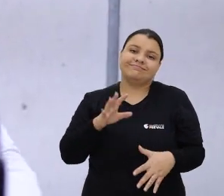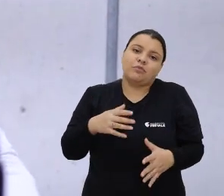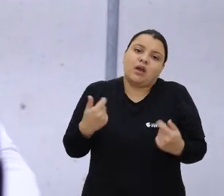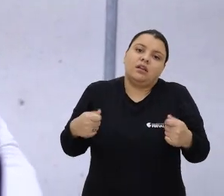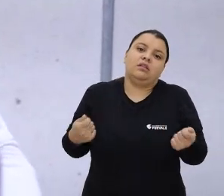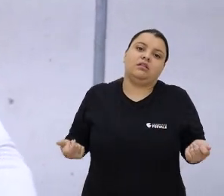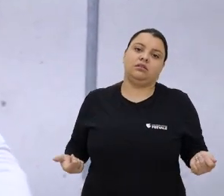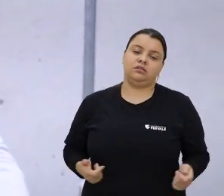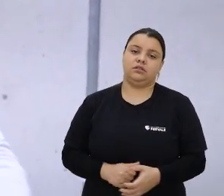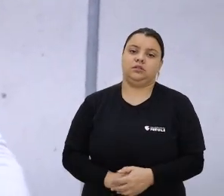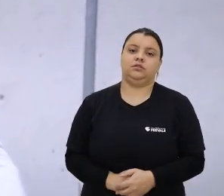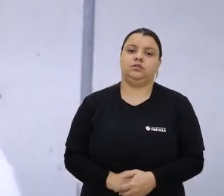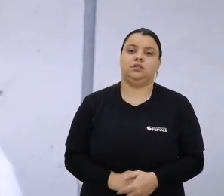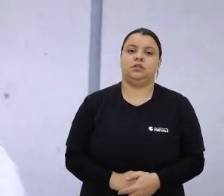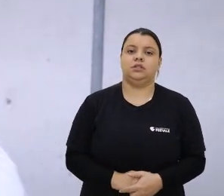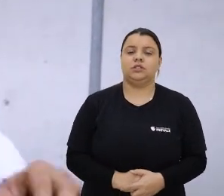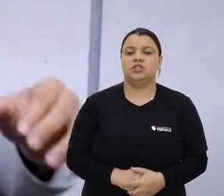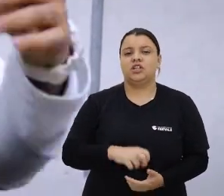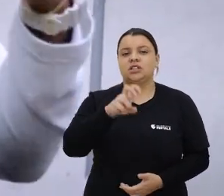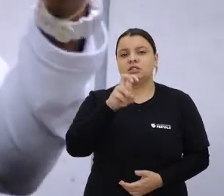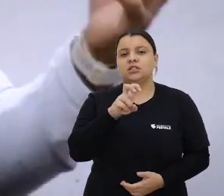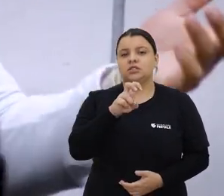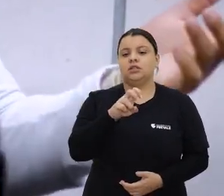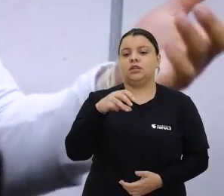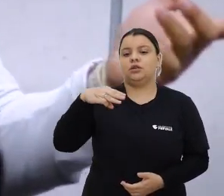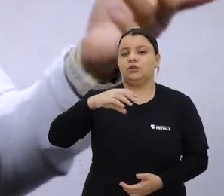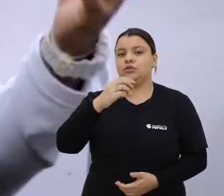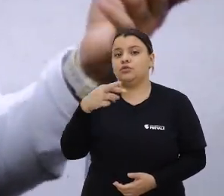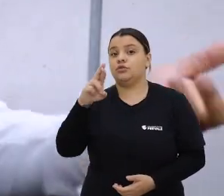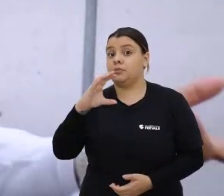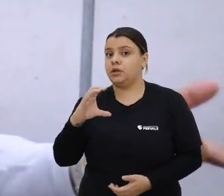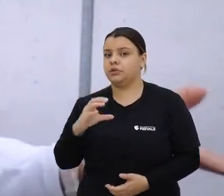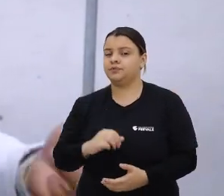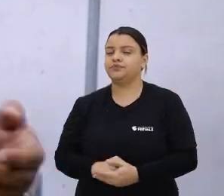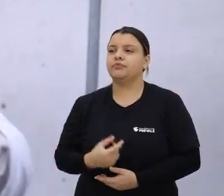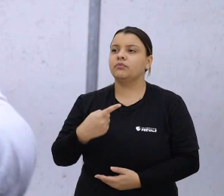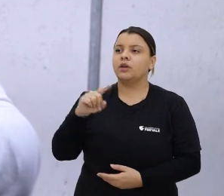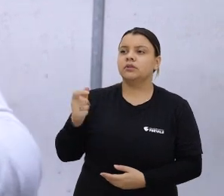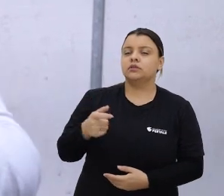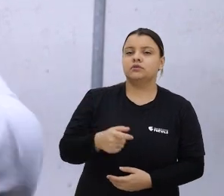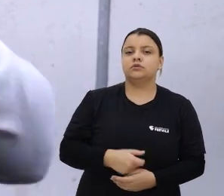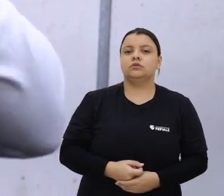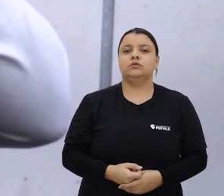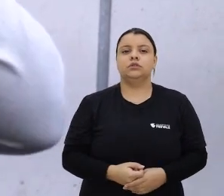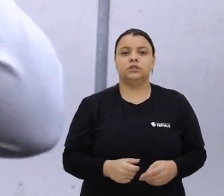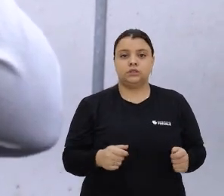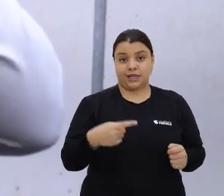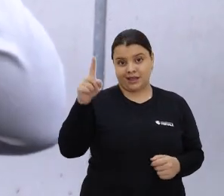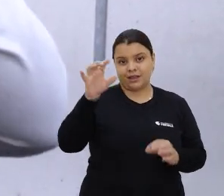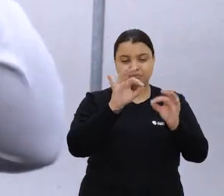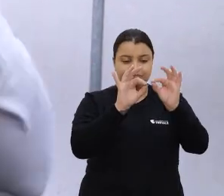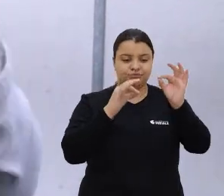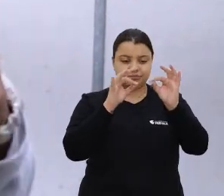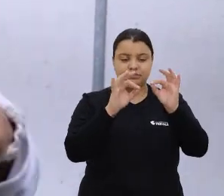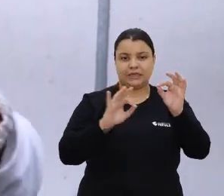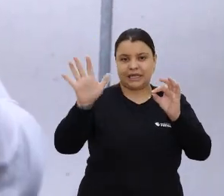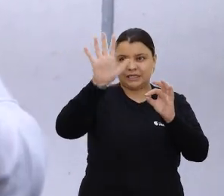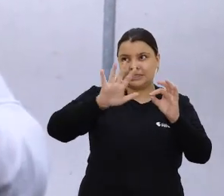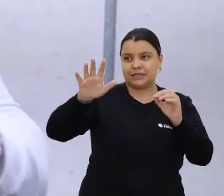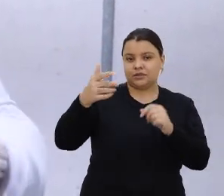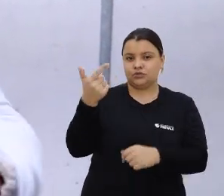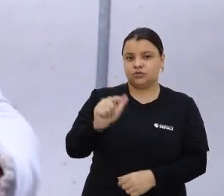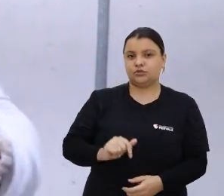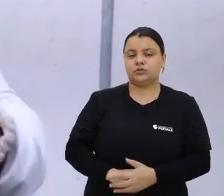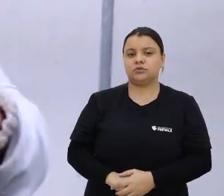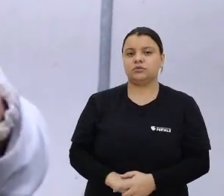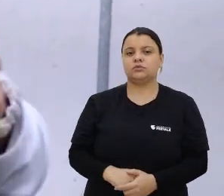2002, no dia 5 de março, quando eu fui apitar Esportivo de Bento Gonçalves e Veranópolis, né, botei o